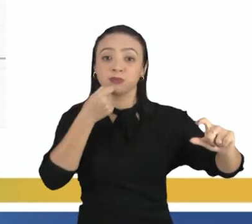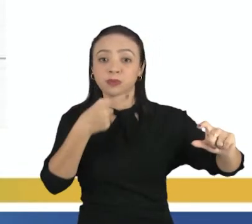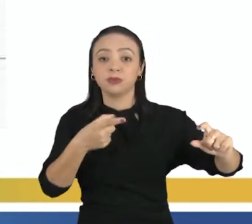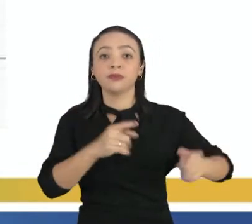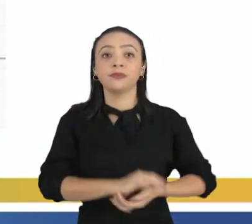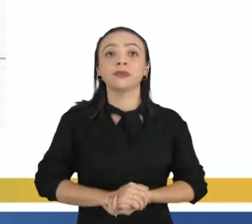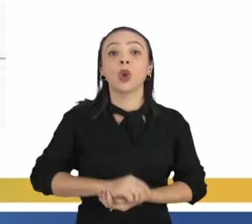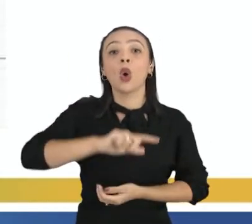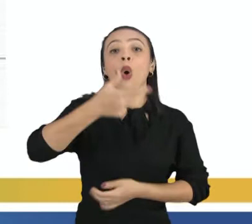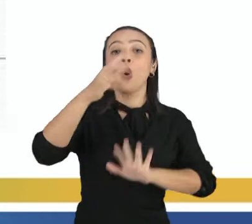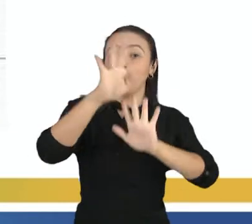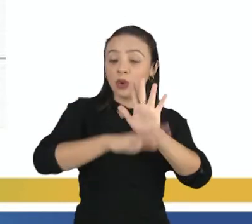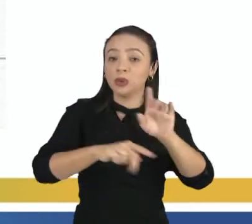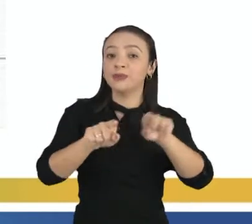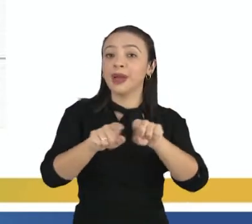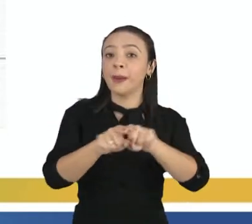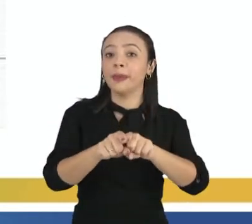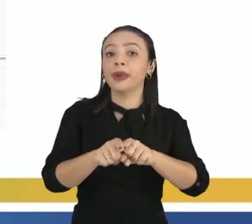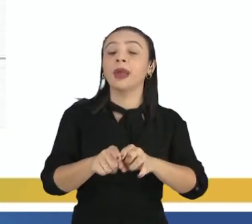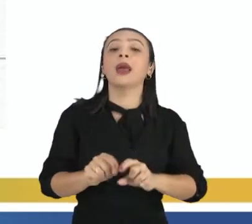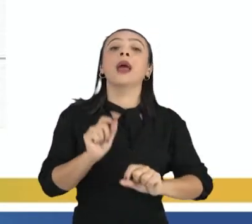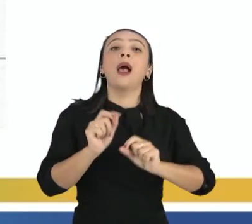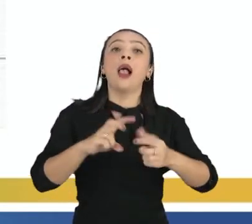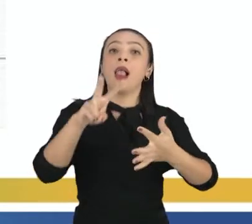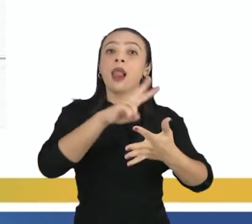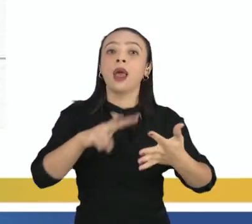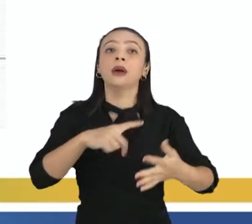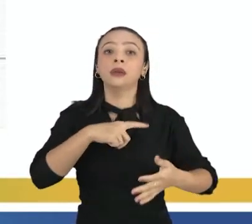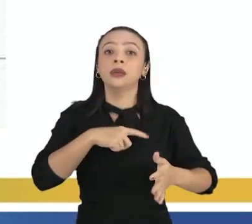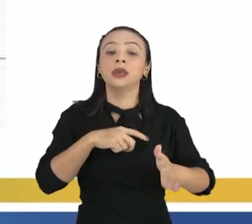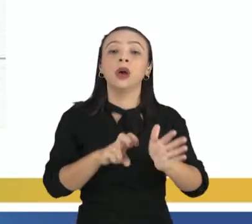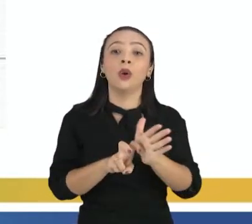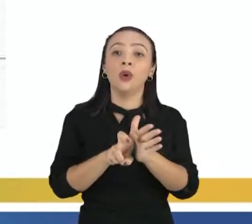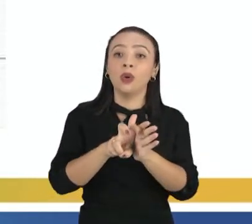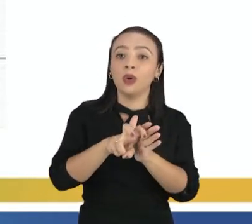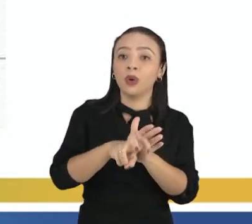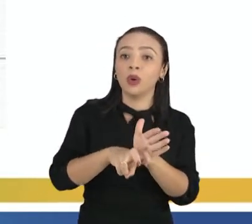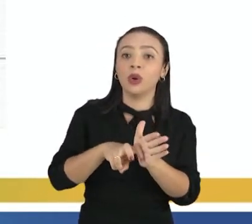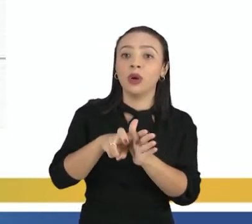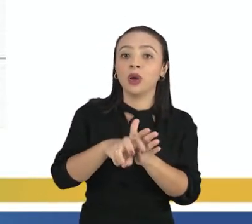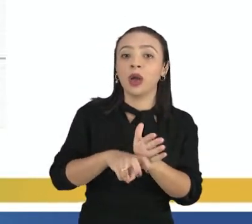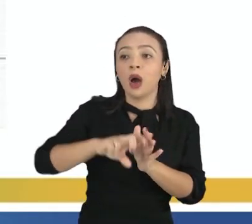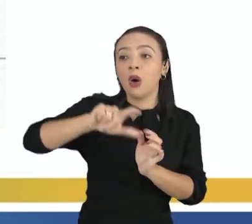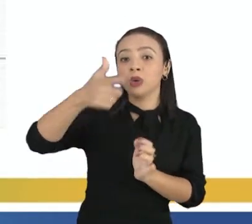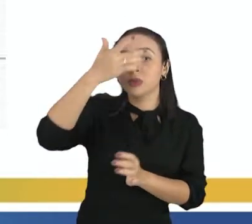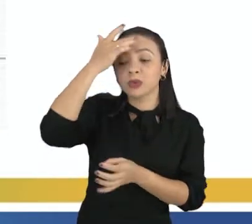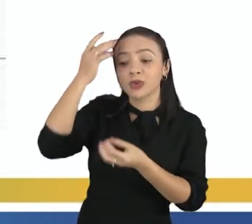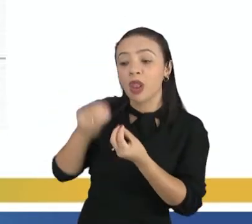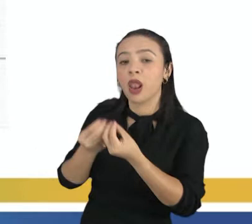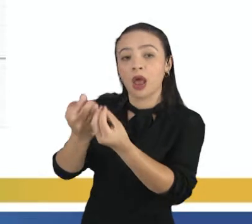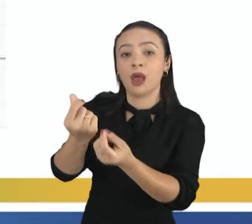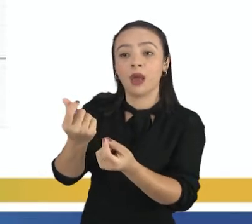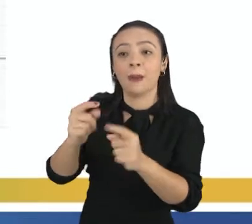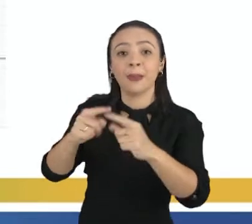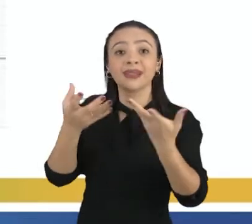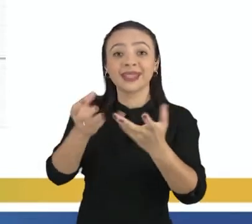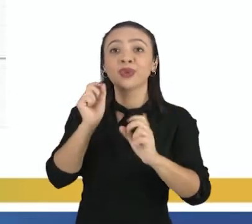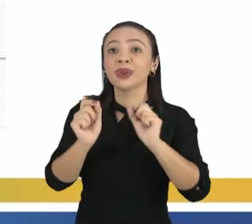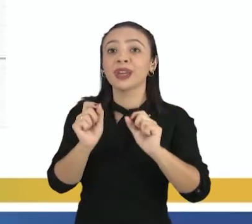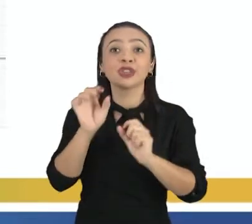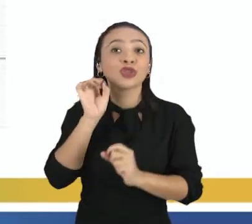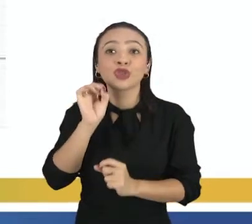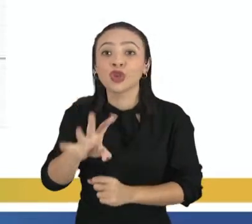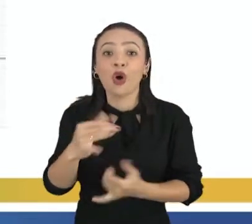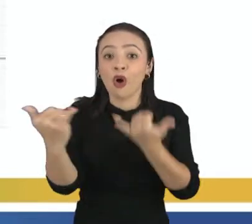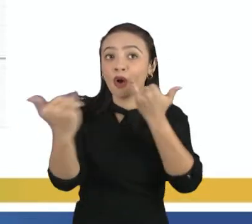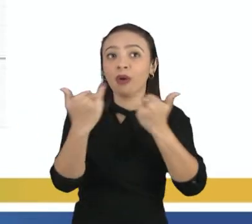próximo texto que nós lemos, né, do cadeirante, que o outro personagem dá o dinheiro para ele, mas na verdade ele queria uma informação.